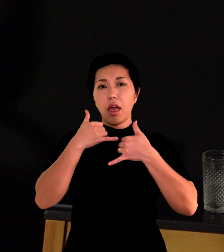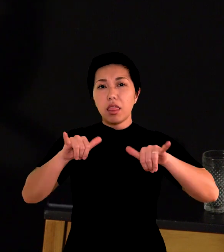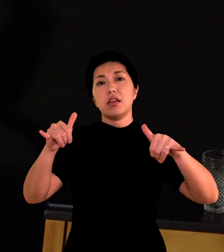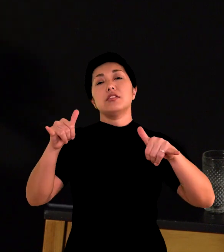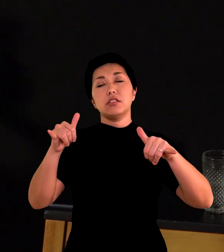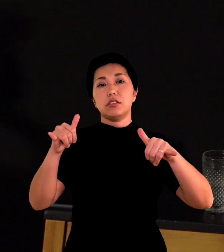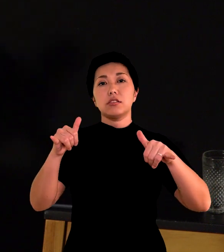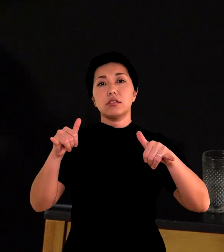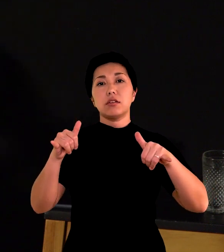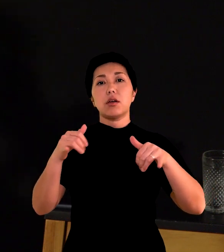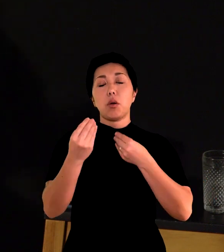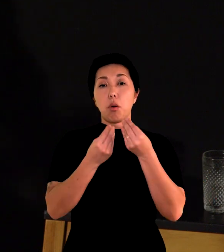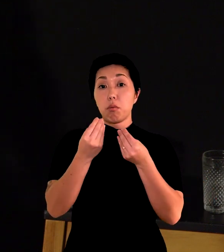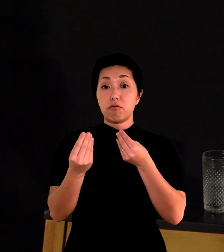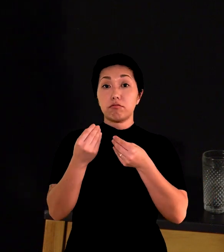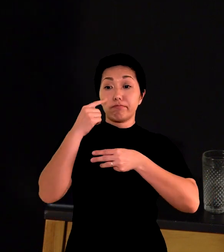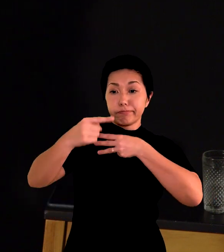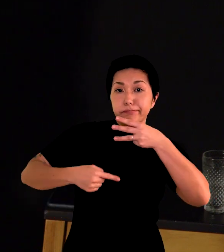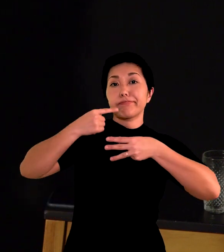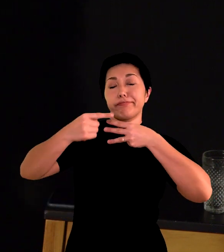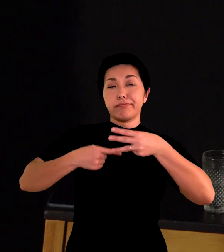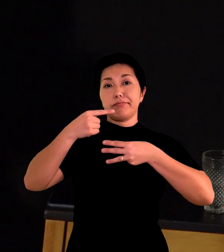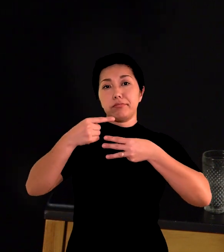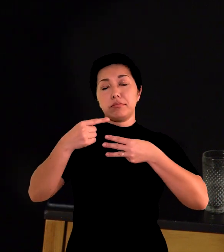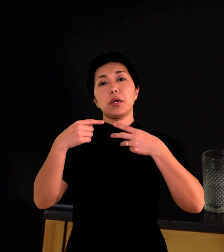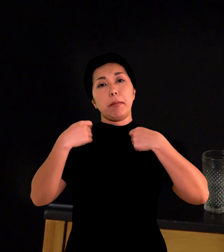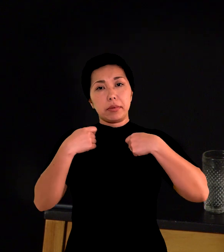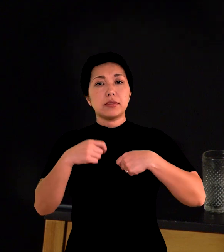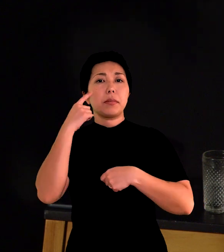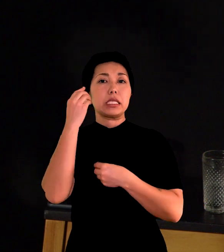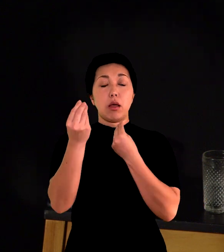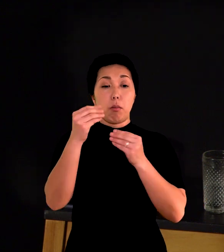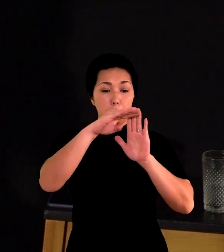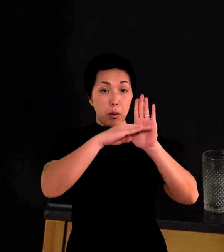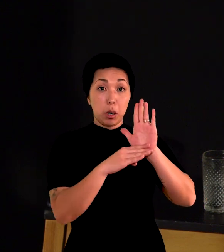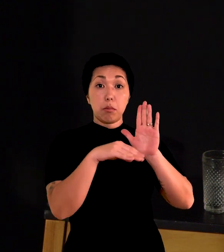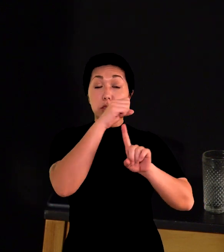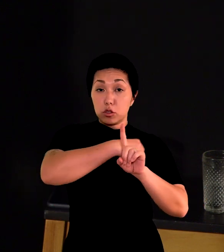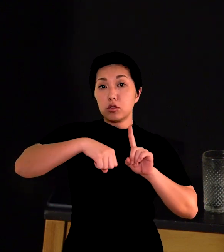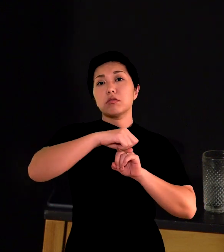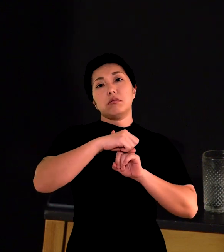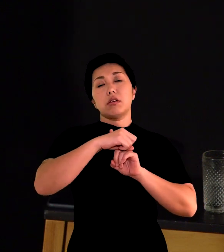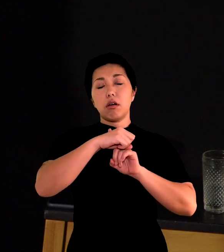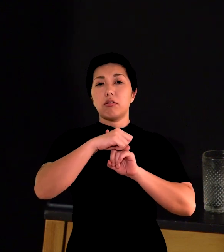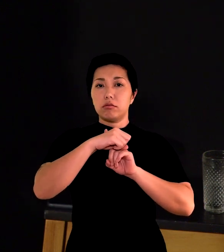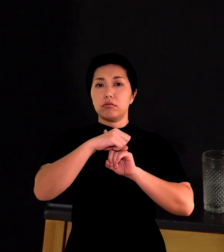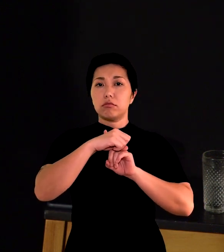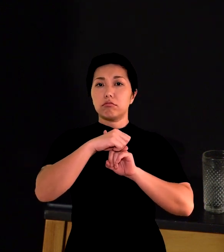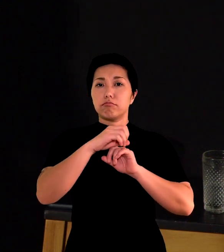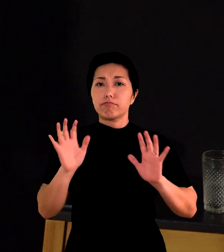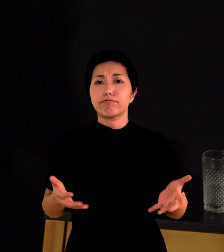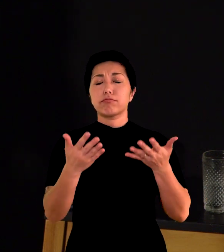com a energia solar fotovoltaica, né? Estão demandando, na verdade, um programa social